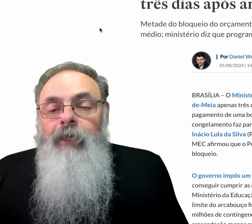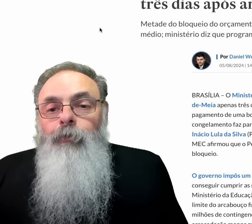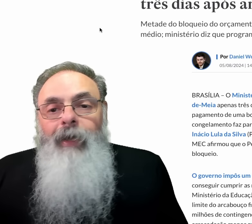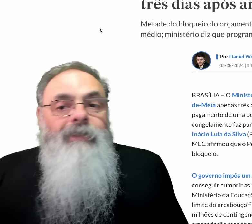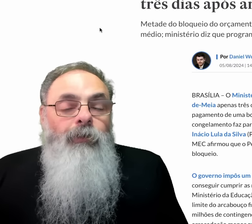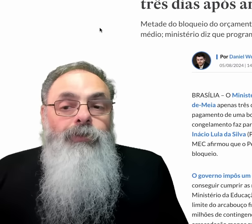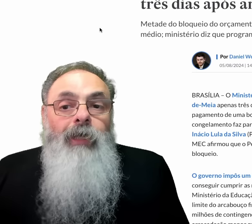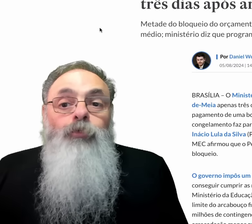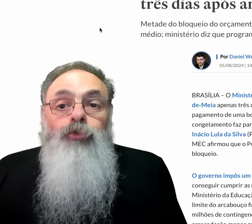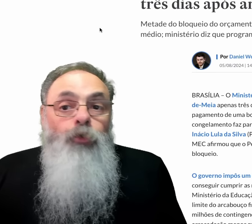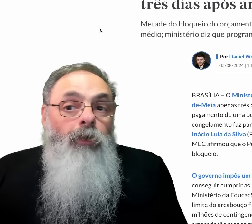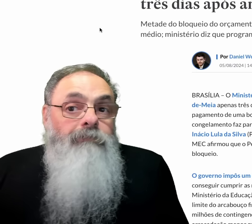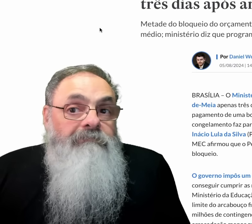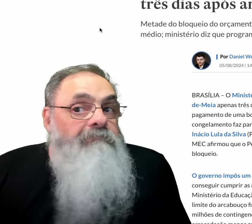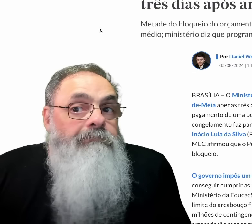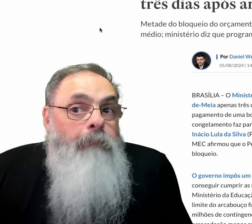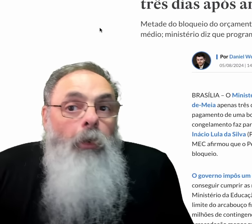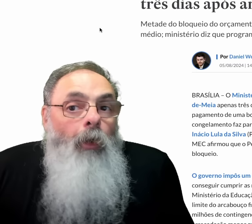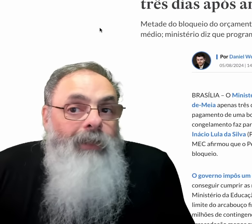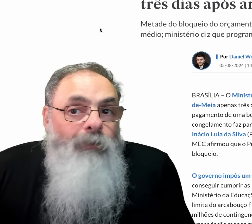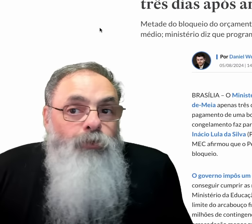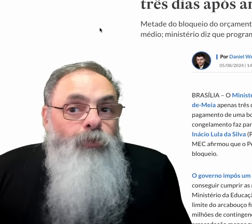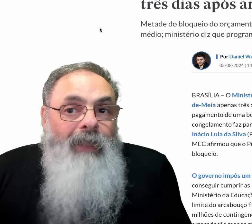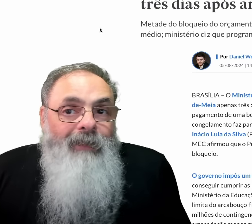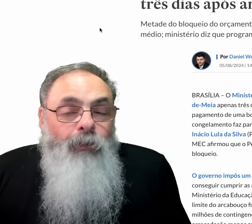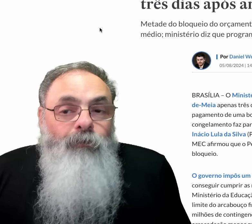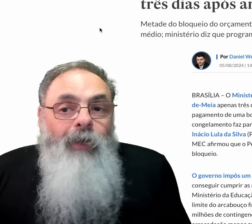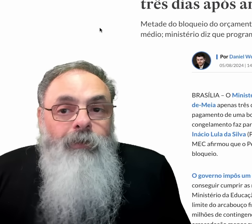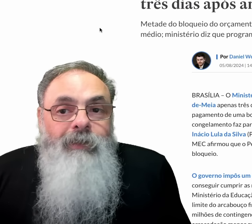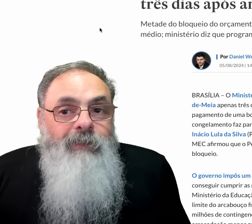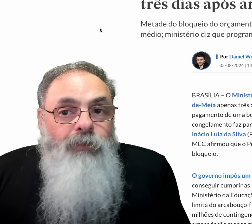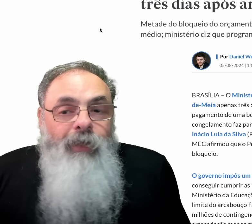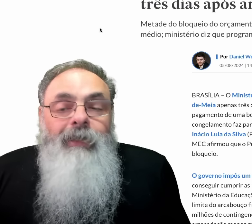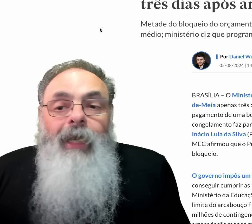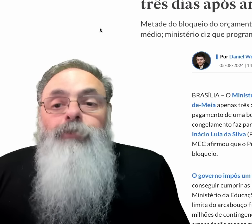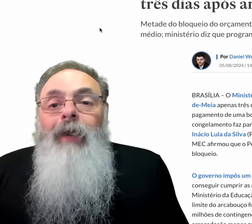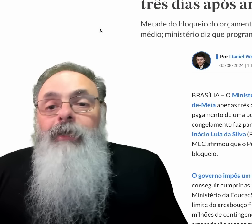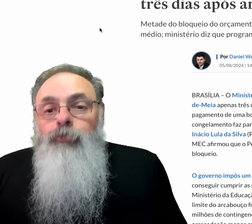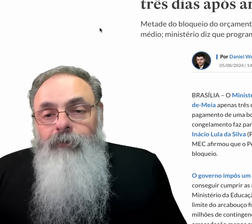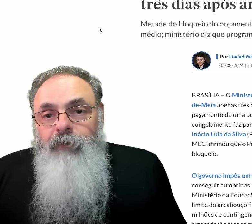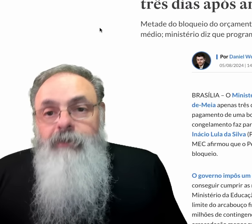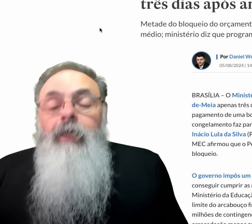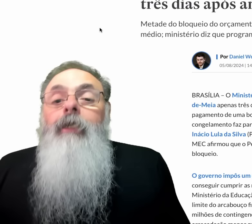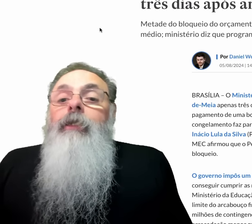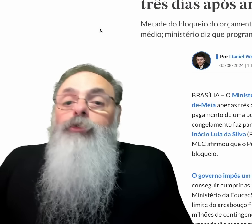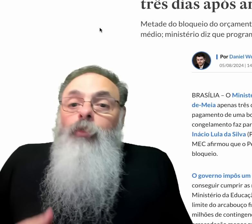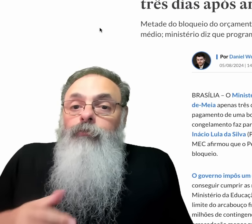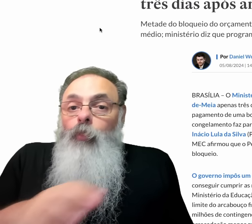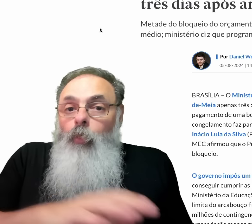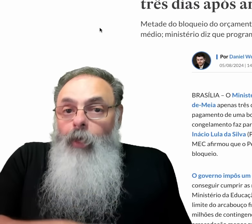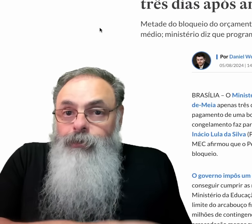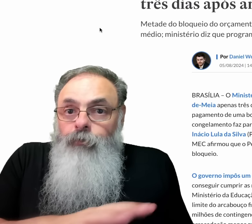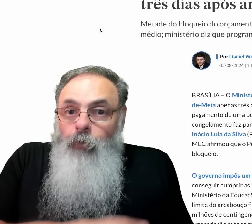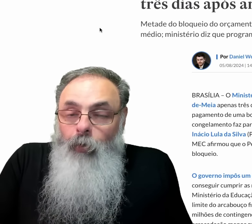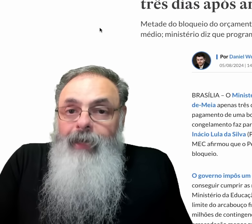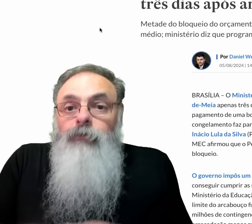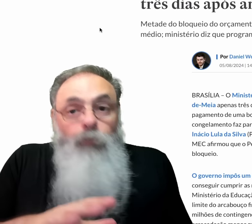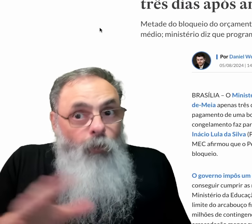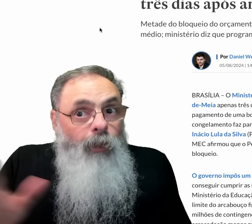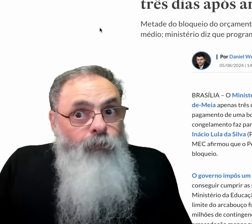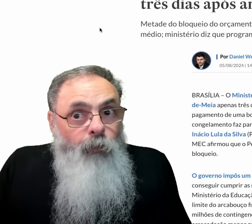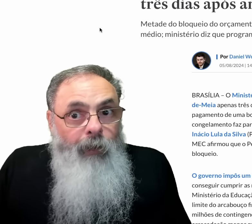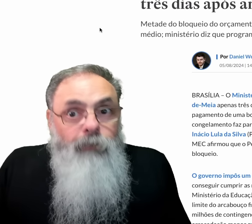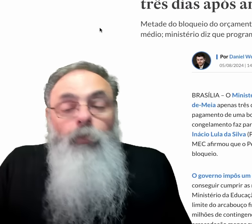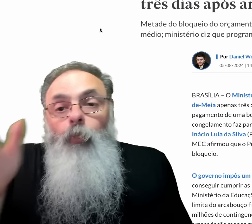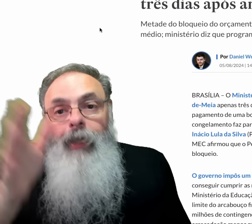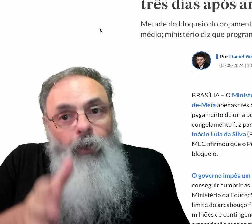esse ano mais né ou seja anunciou Bolota anunciou nada não vai acontecer de verdade mais uma vez de novo o corte foi correto o